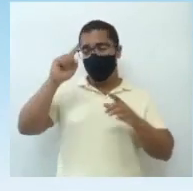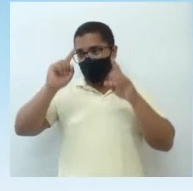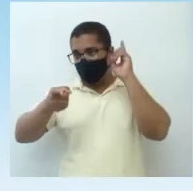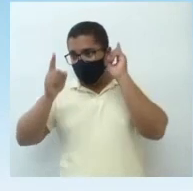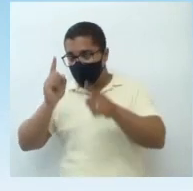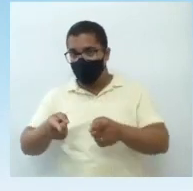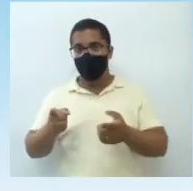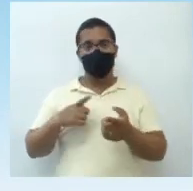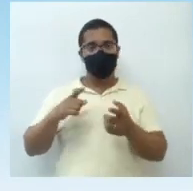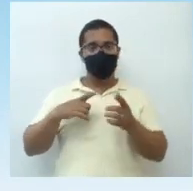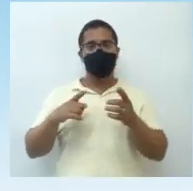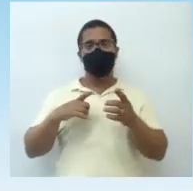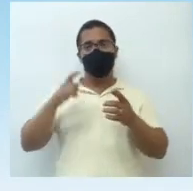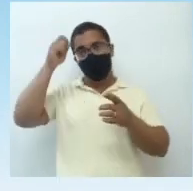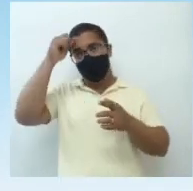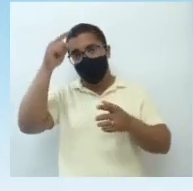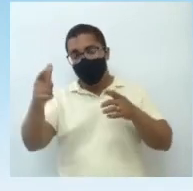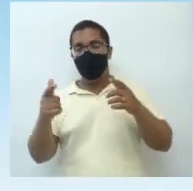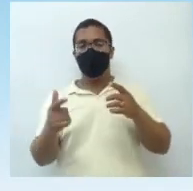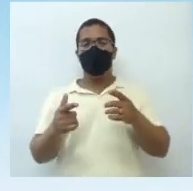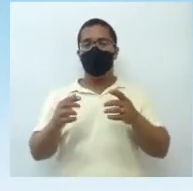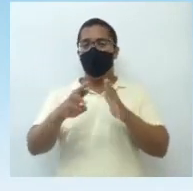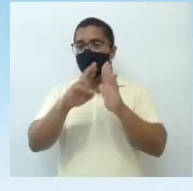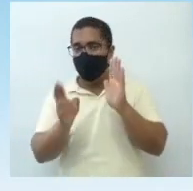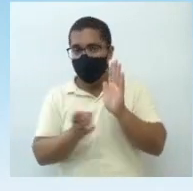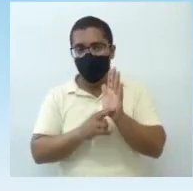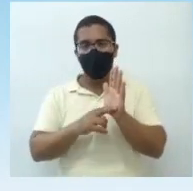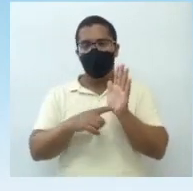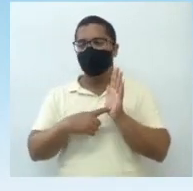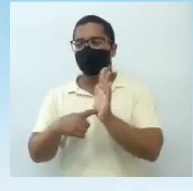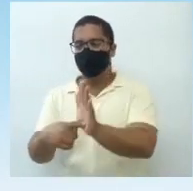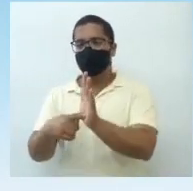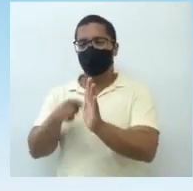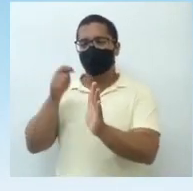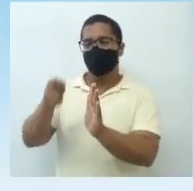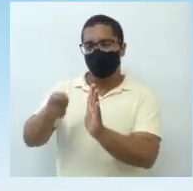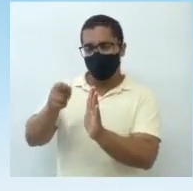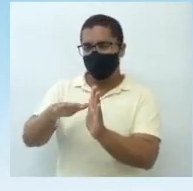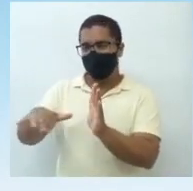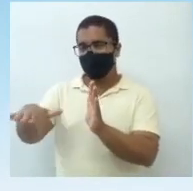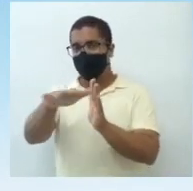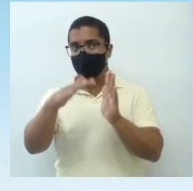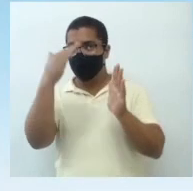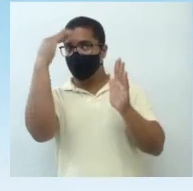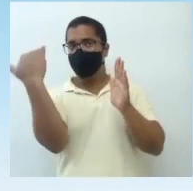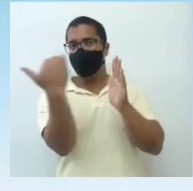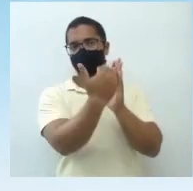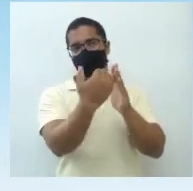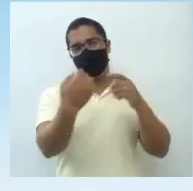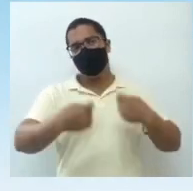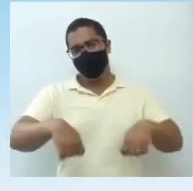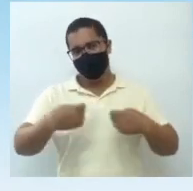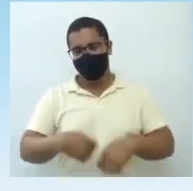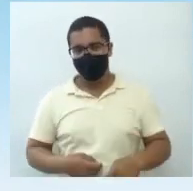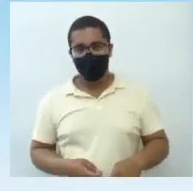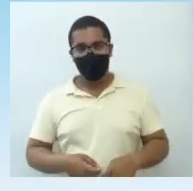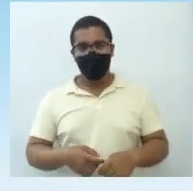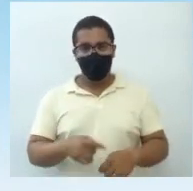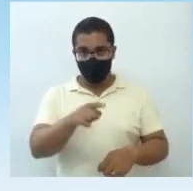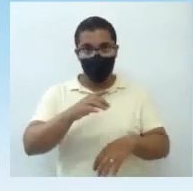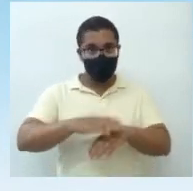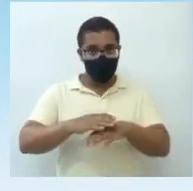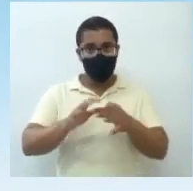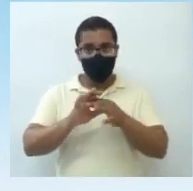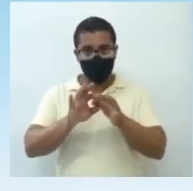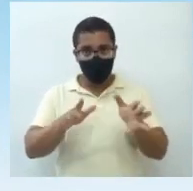dominam sobre aqueles que estão sendo dominado Então a partir do momento que você não tem esse poder em suas mãos o